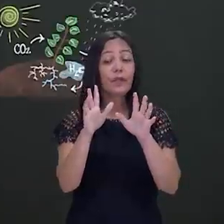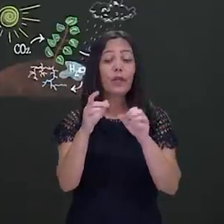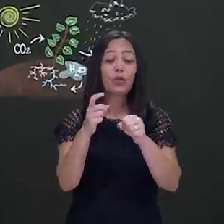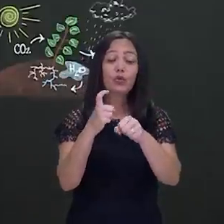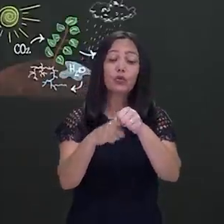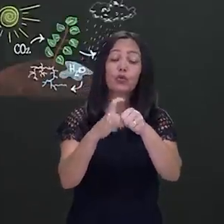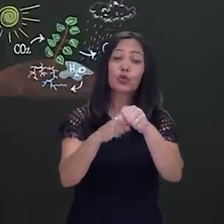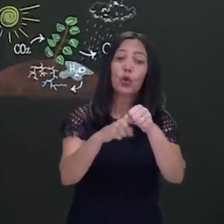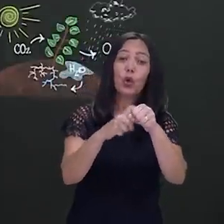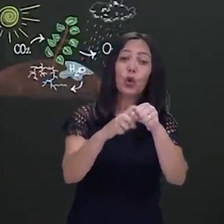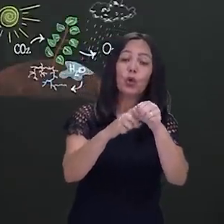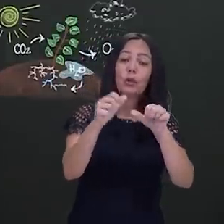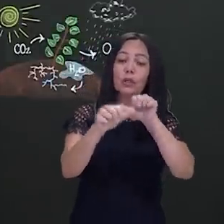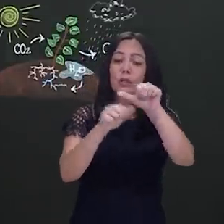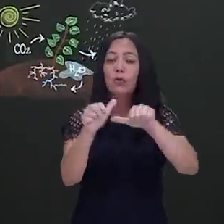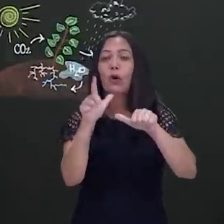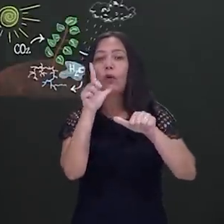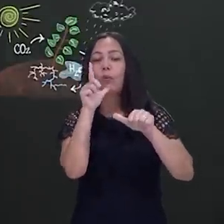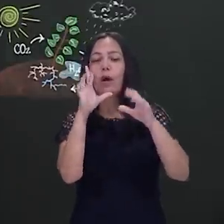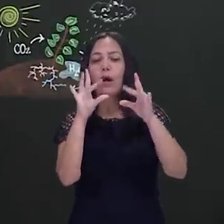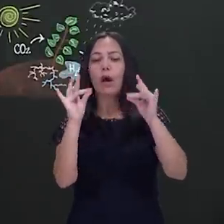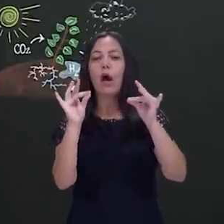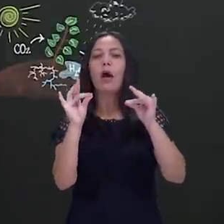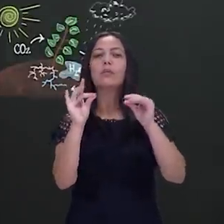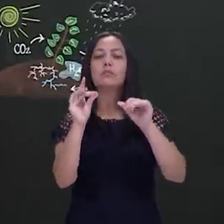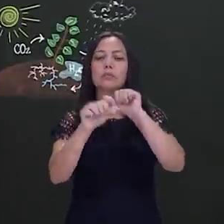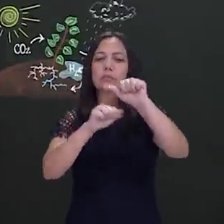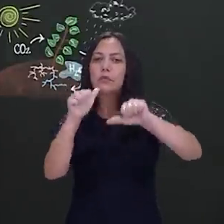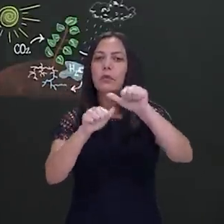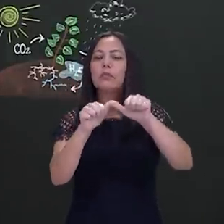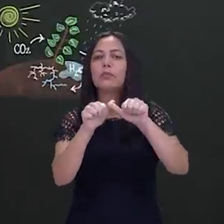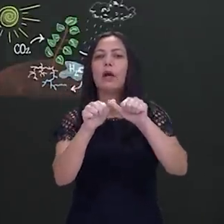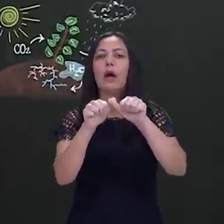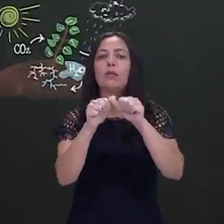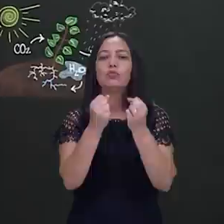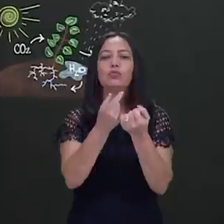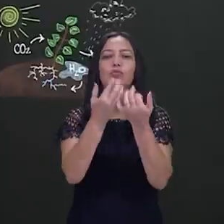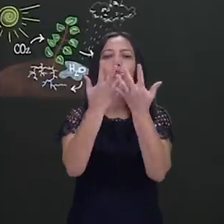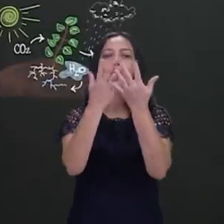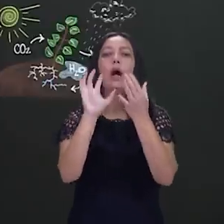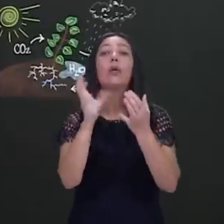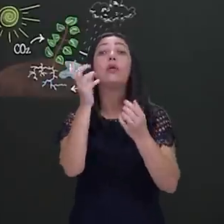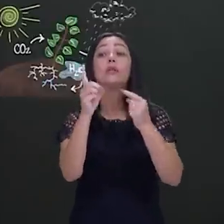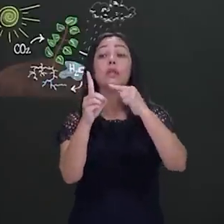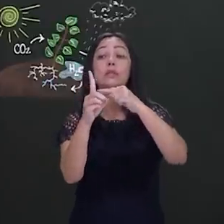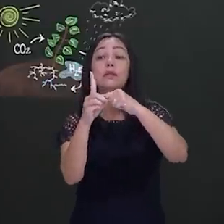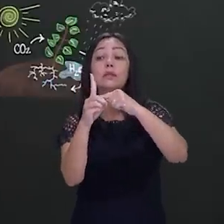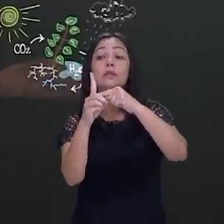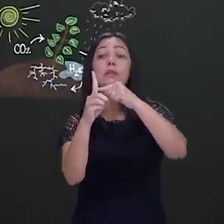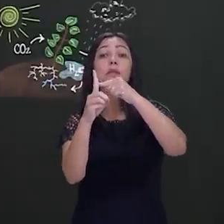sólido para o líquido e do líquido para o gasoso eu tenho aumento de temperatura. Tá rolando aqui